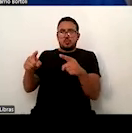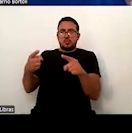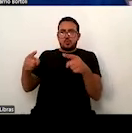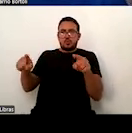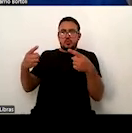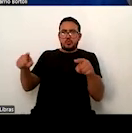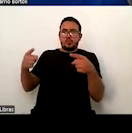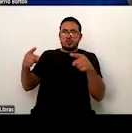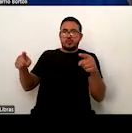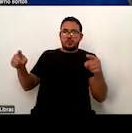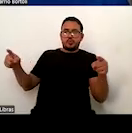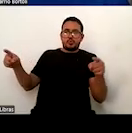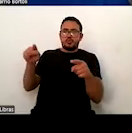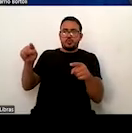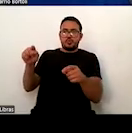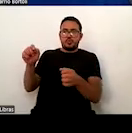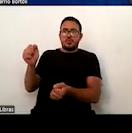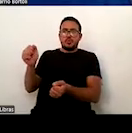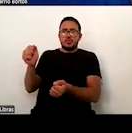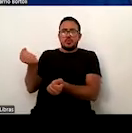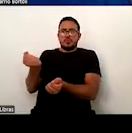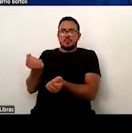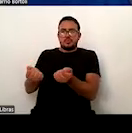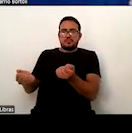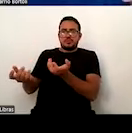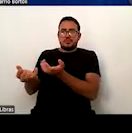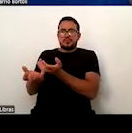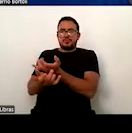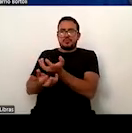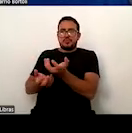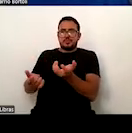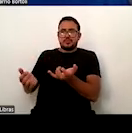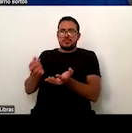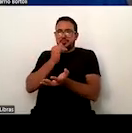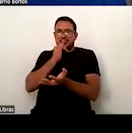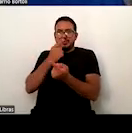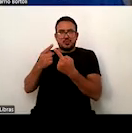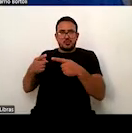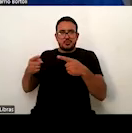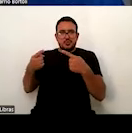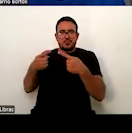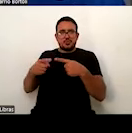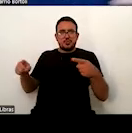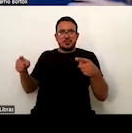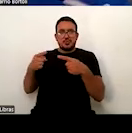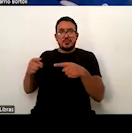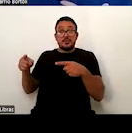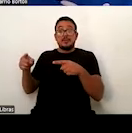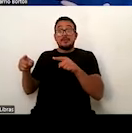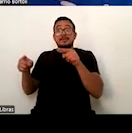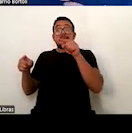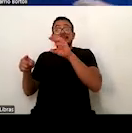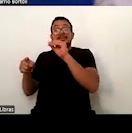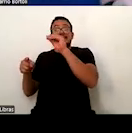a métodos que a assem como em fumaça, como por exemplo no churrasco, ela produz uma substância que é